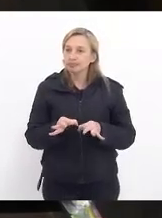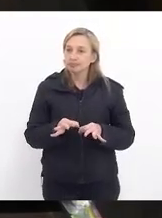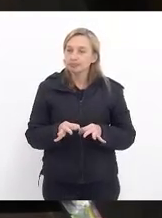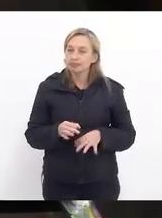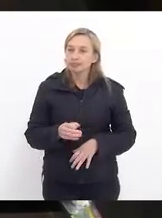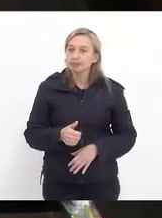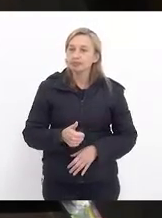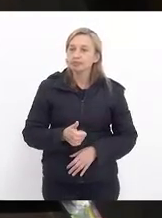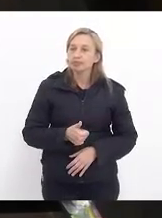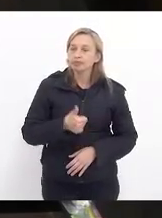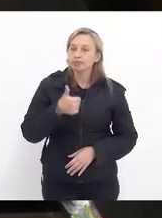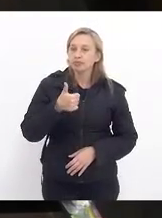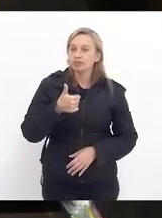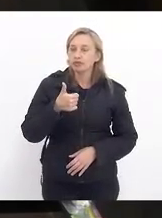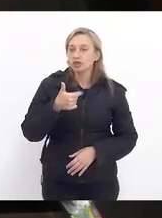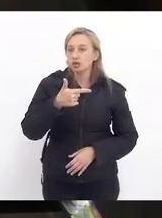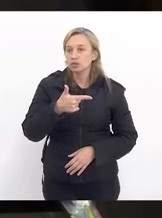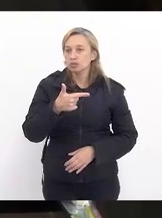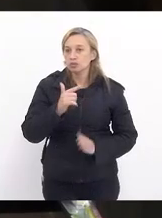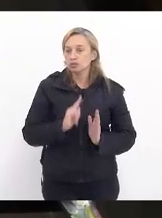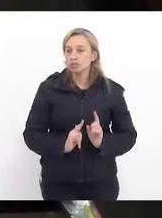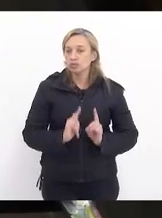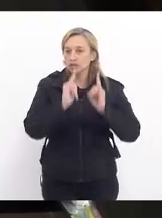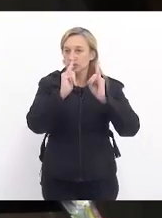21º andar as